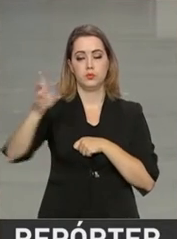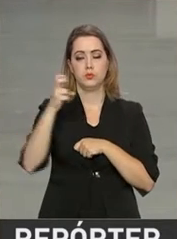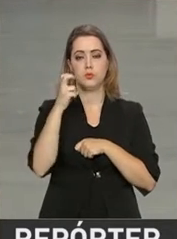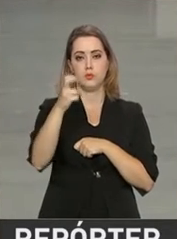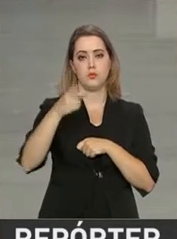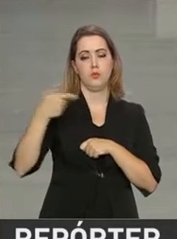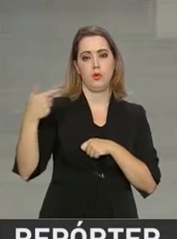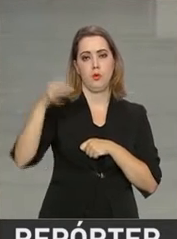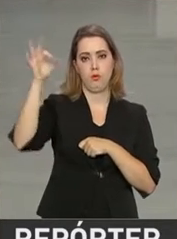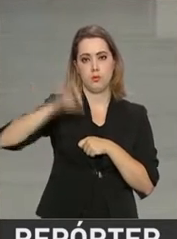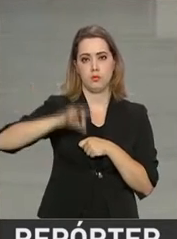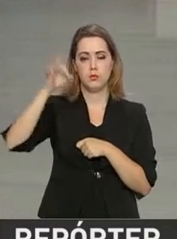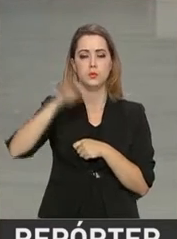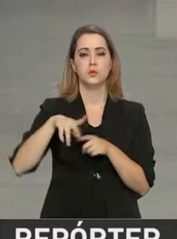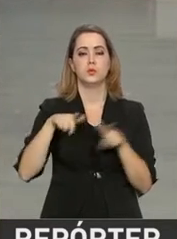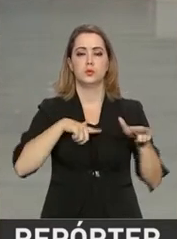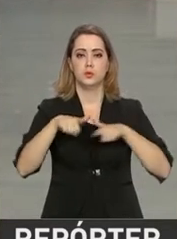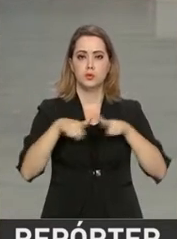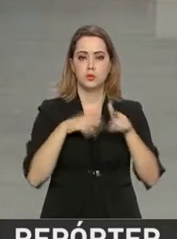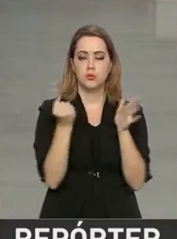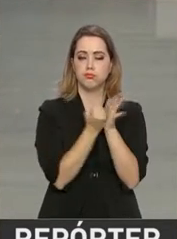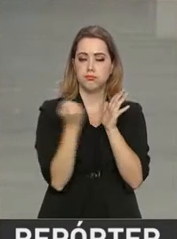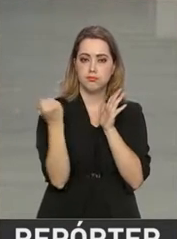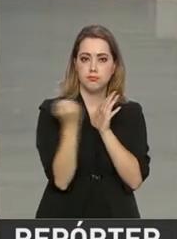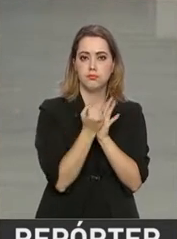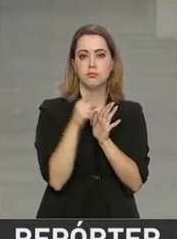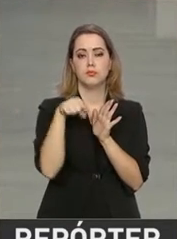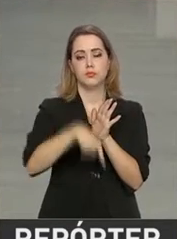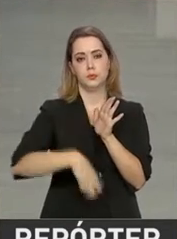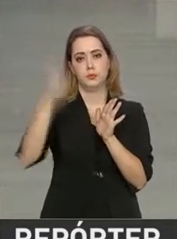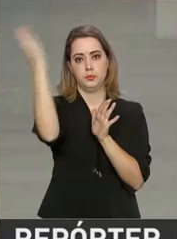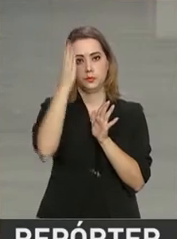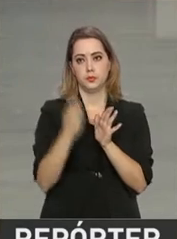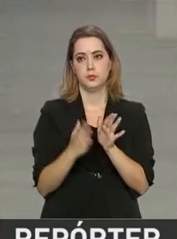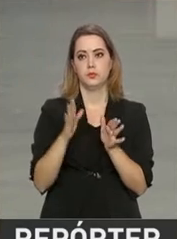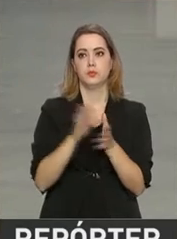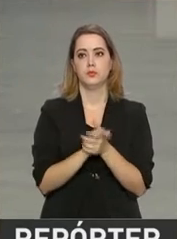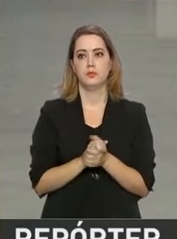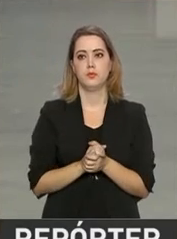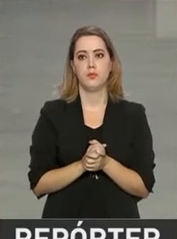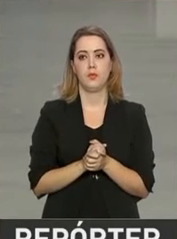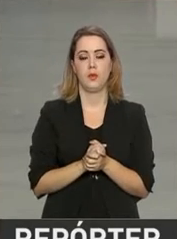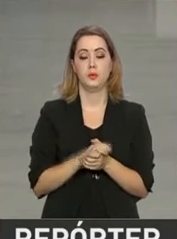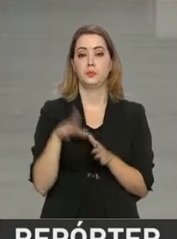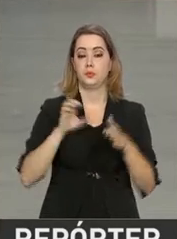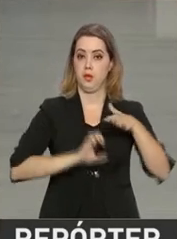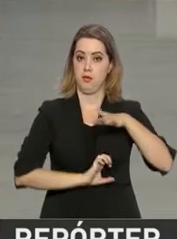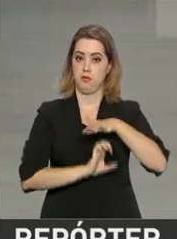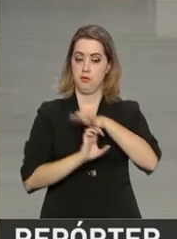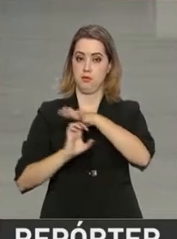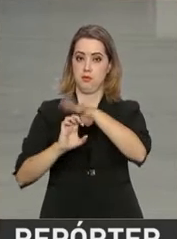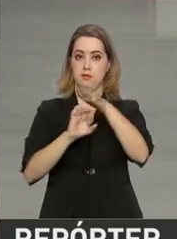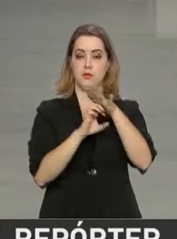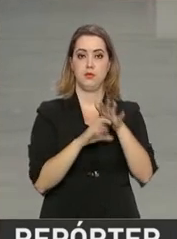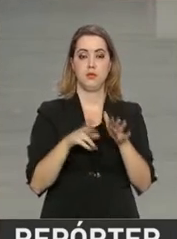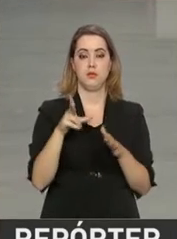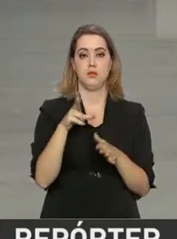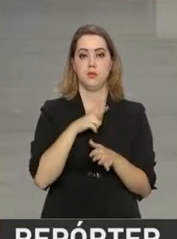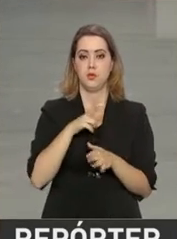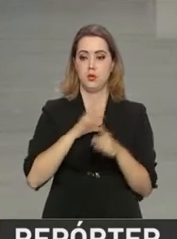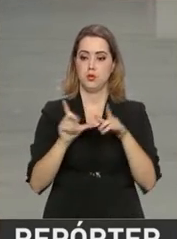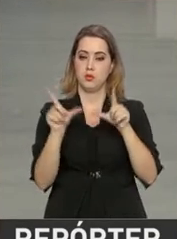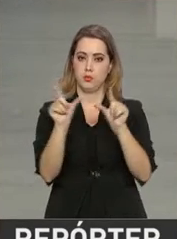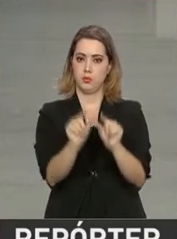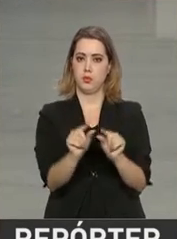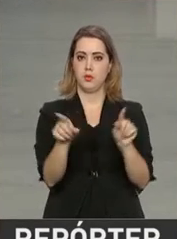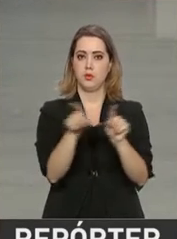dos empregos com carteira assinada no país o as micro pi às micro e pequenas empresas